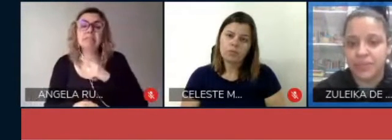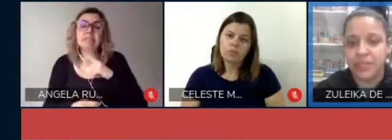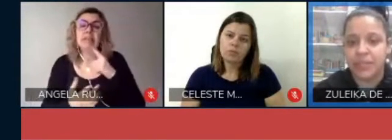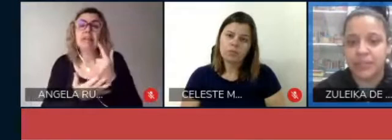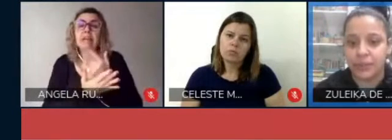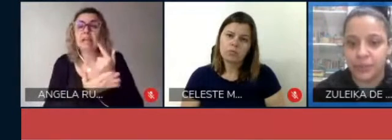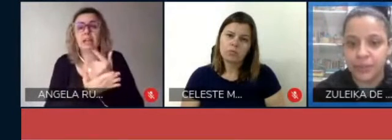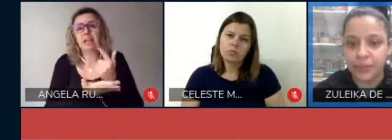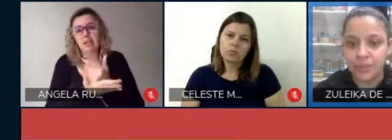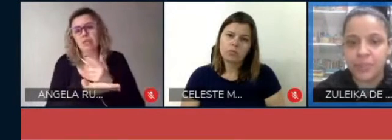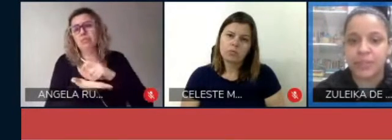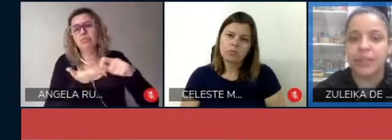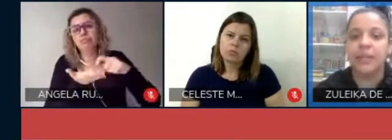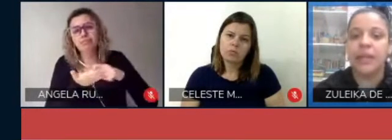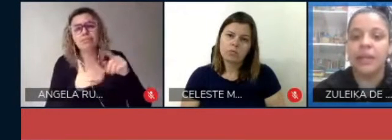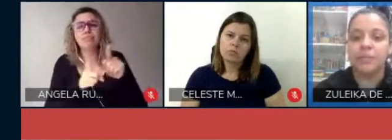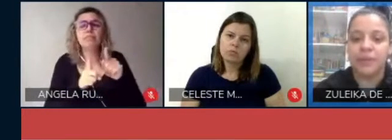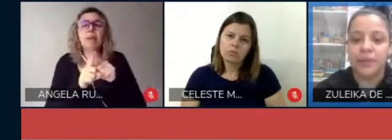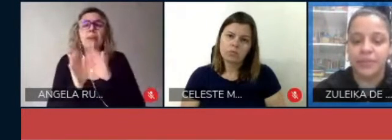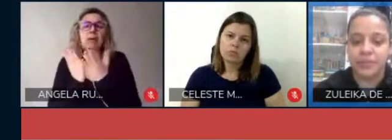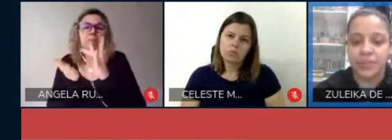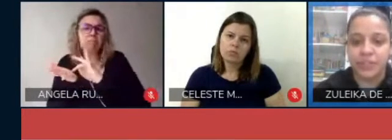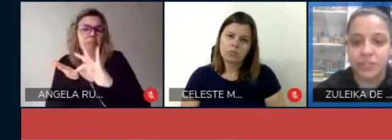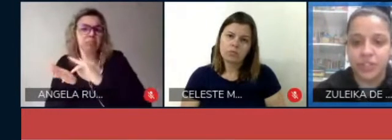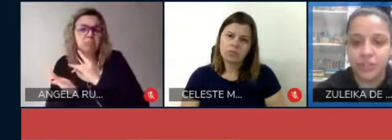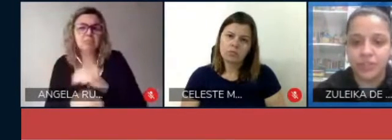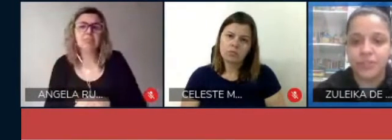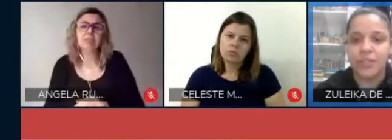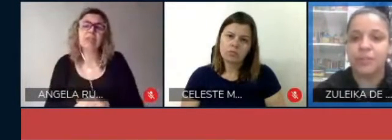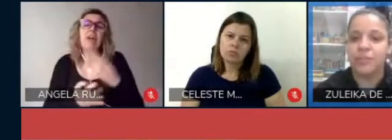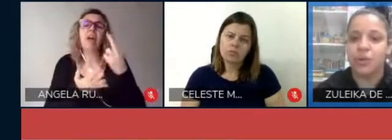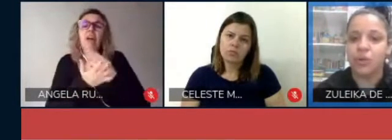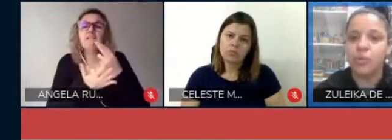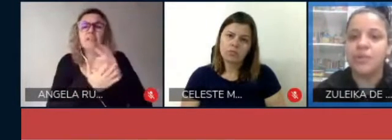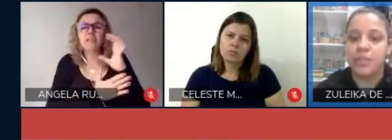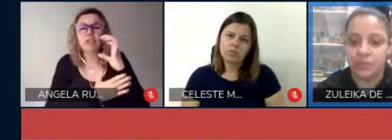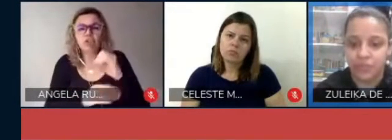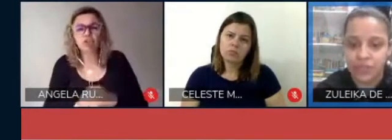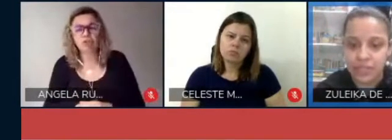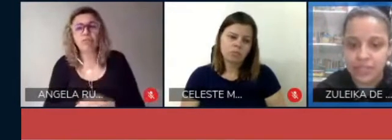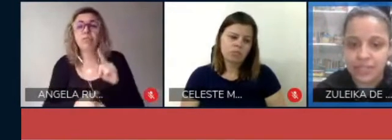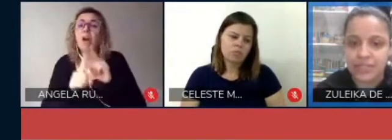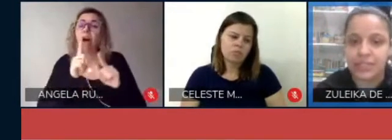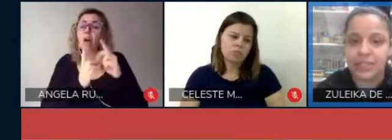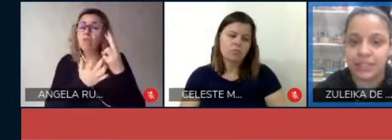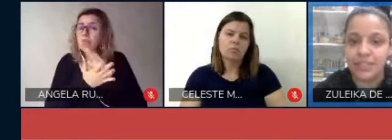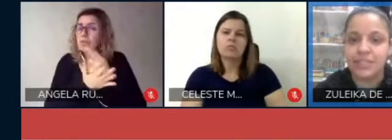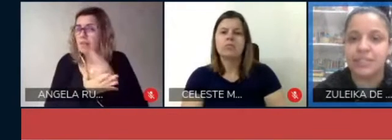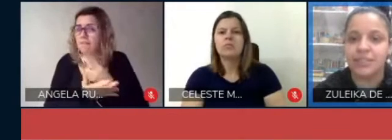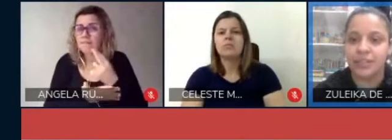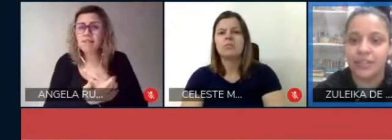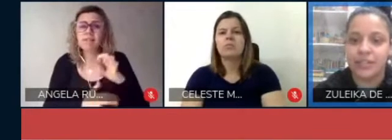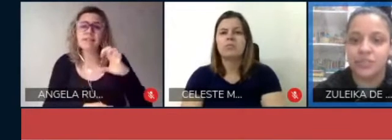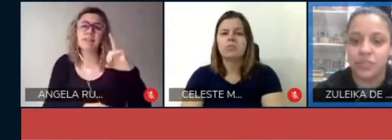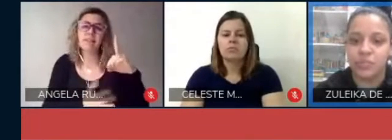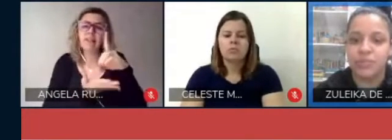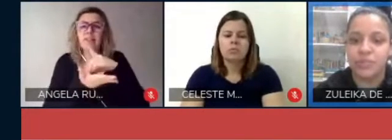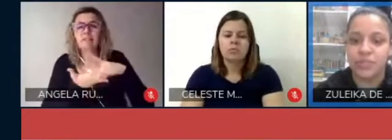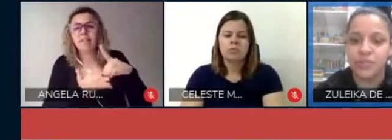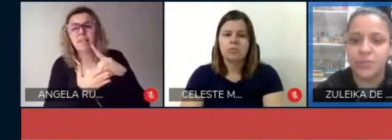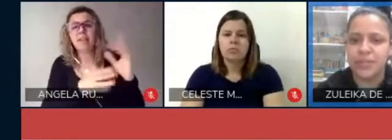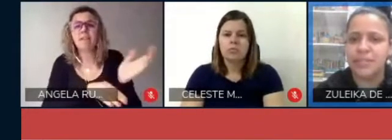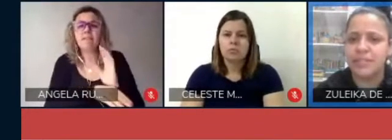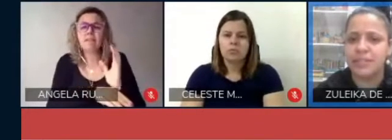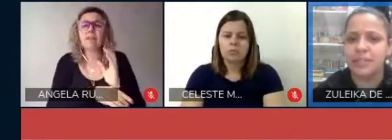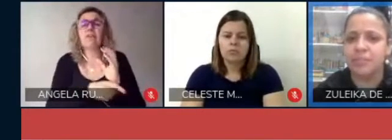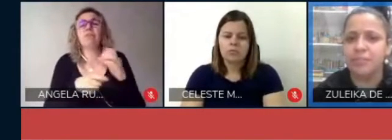livros impressos e eletrônicos, né, periódicos científicos, temos algumas revistas, CDs, DVDs,